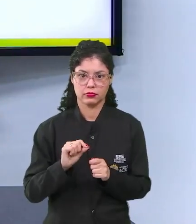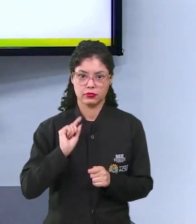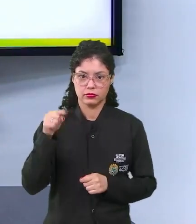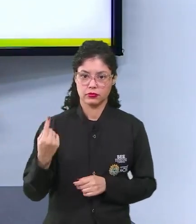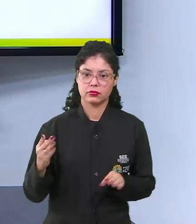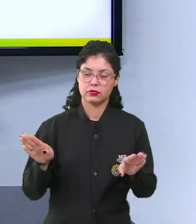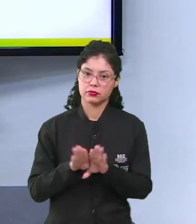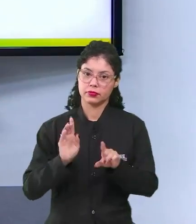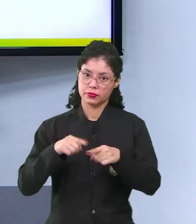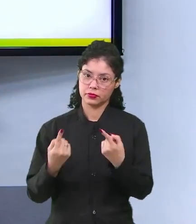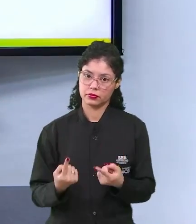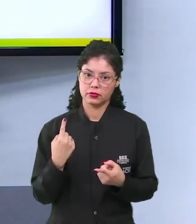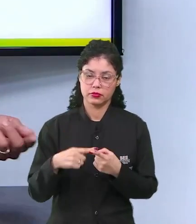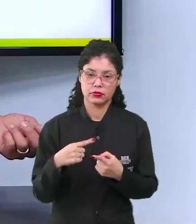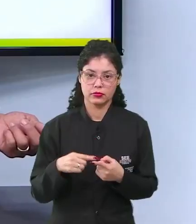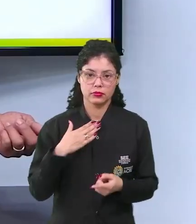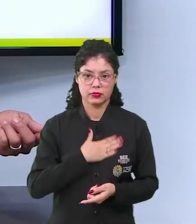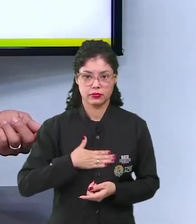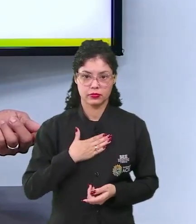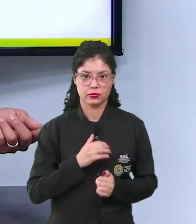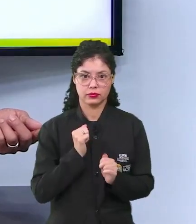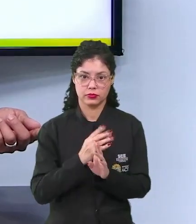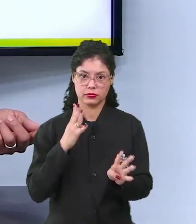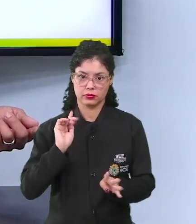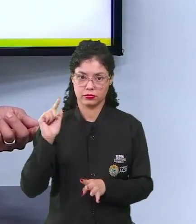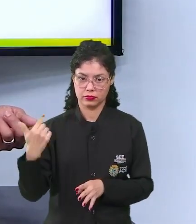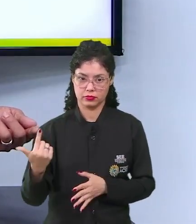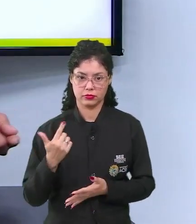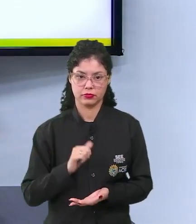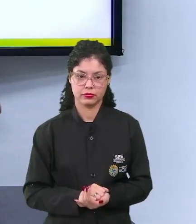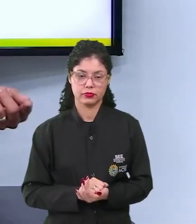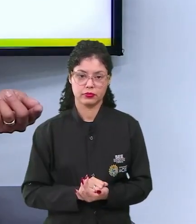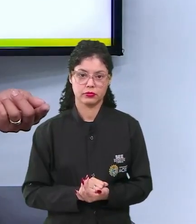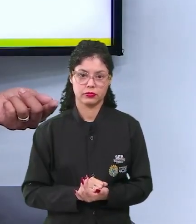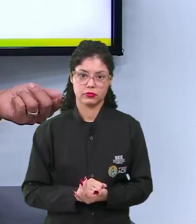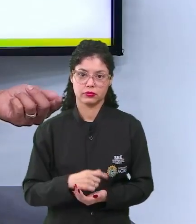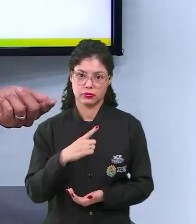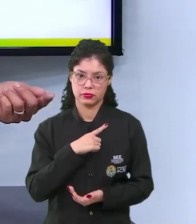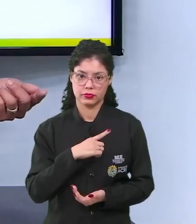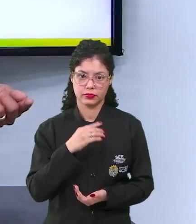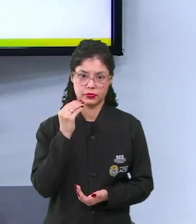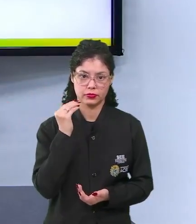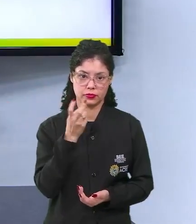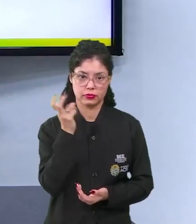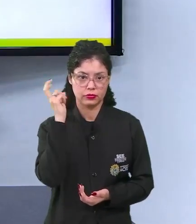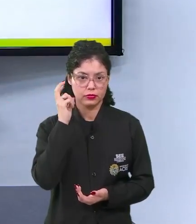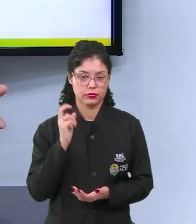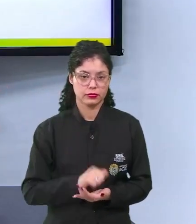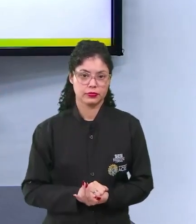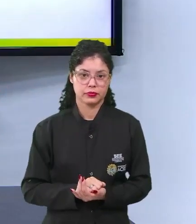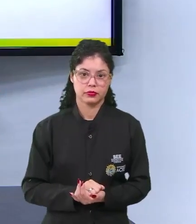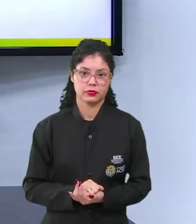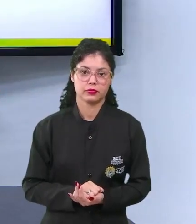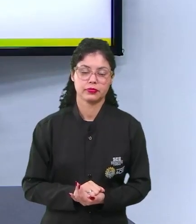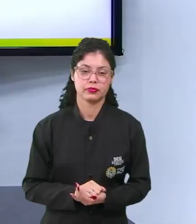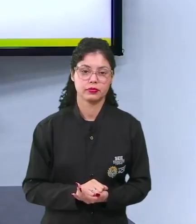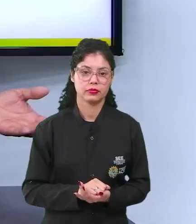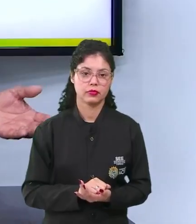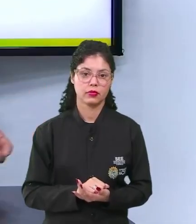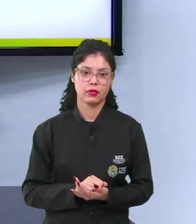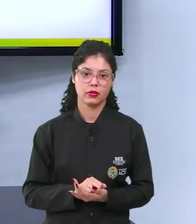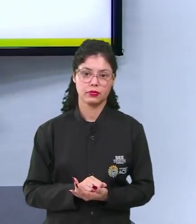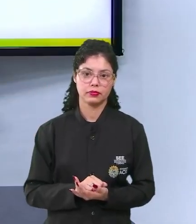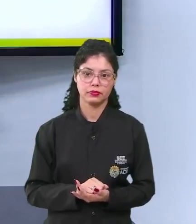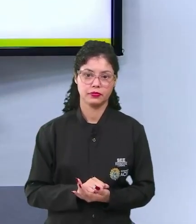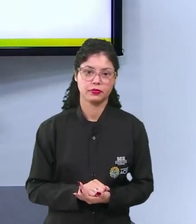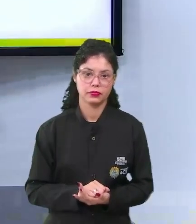em seguida, mas porque a gente gosta de passar o outro para trás. Parece que tem essa cultura. Então, a gente tem que manter um hábito